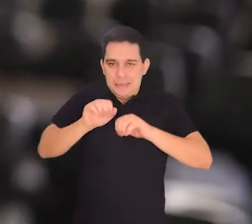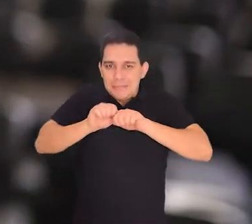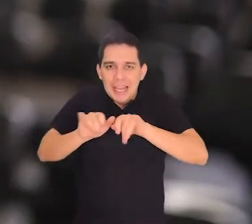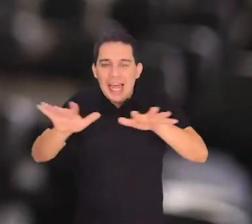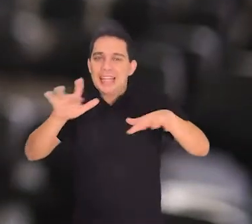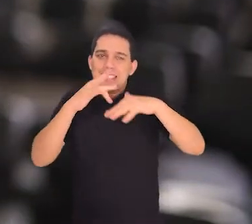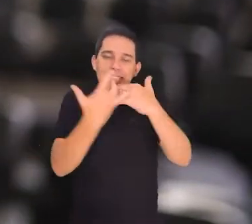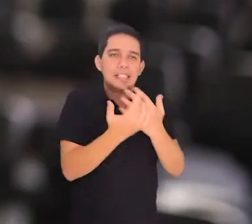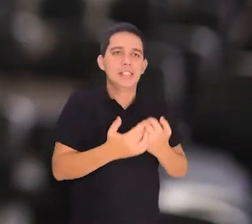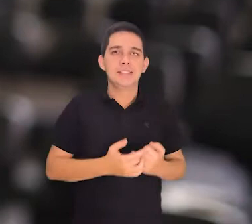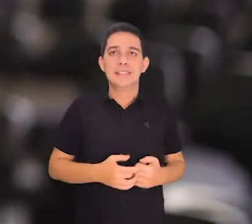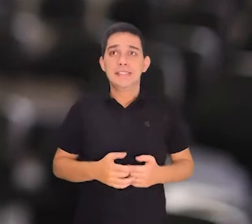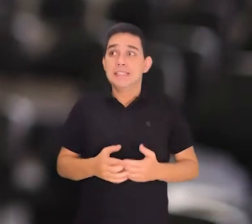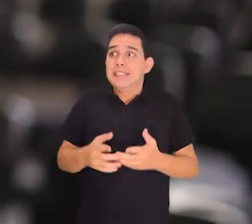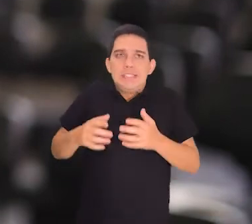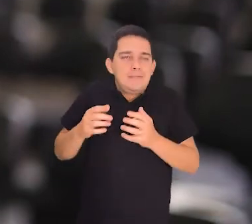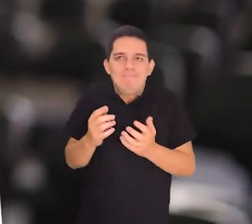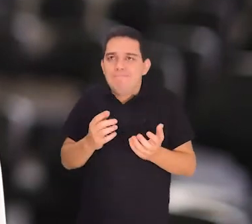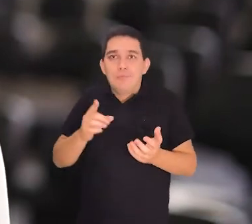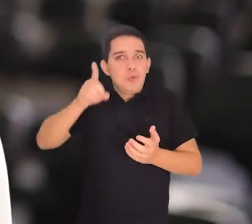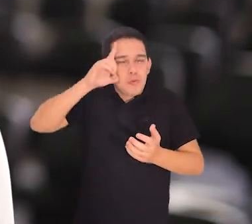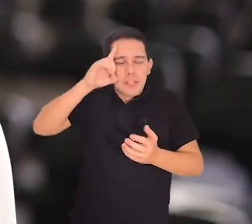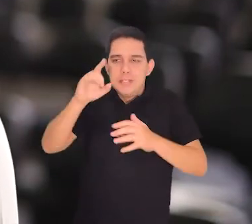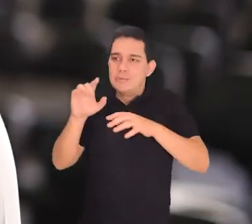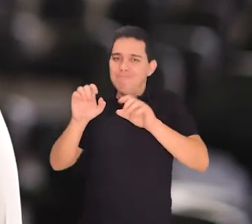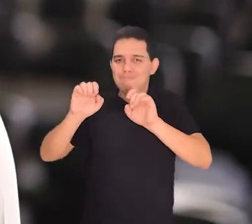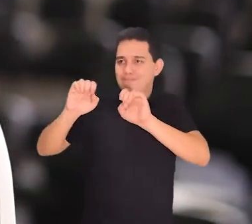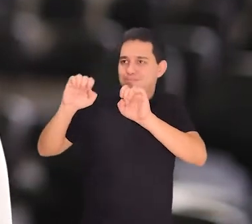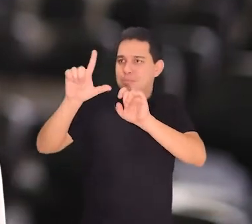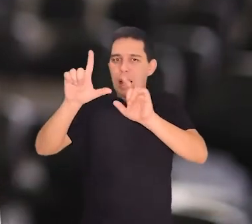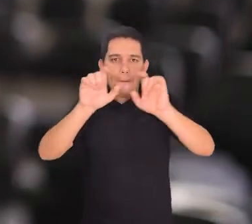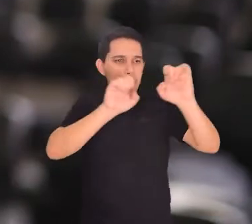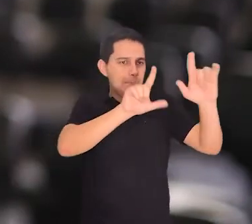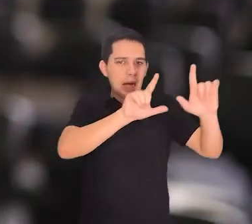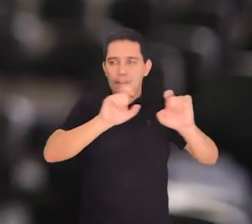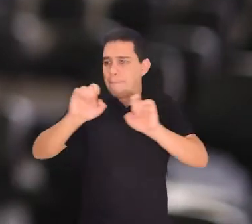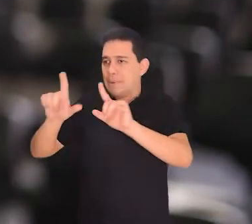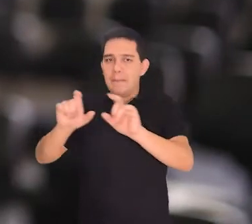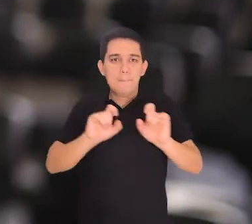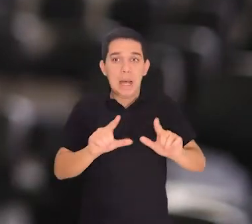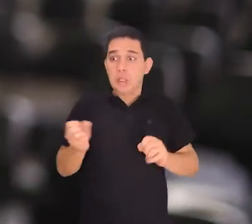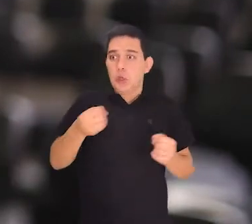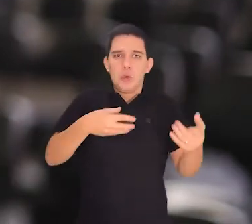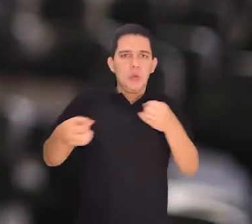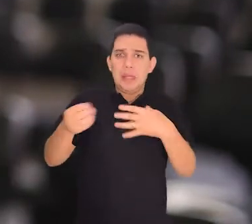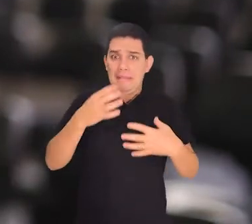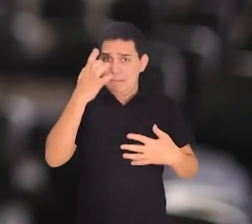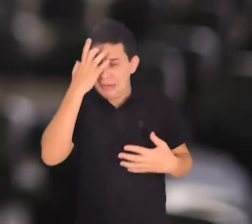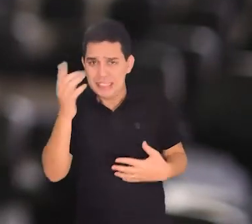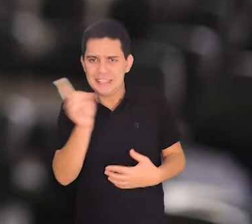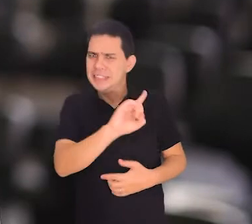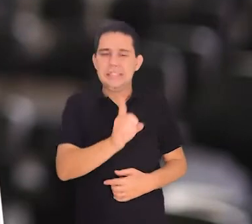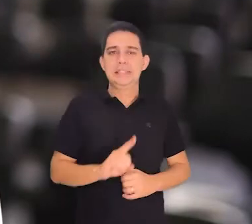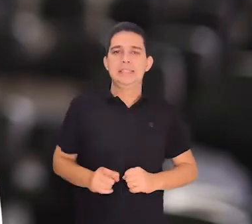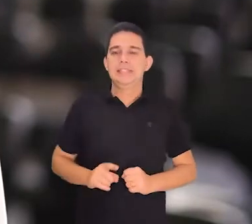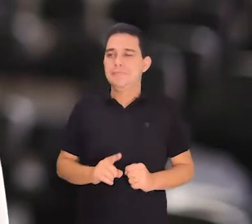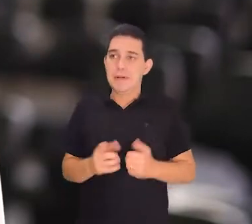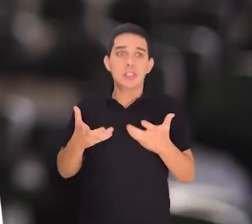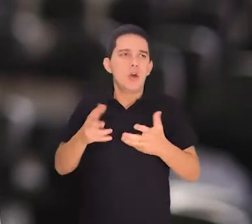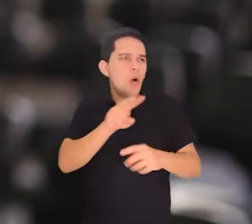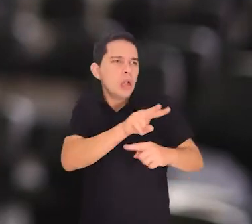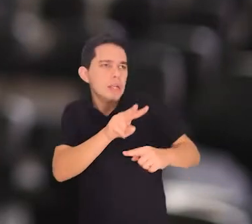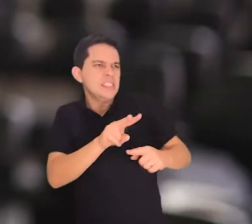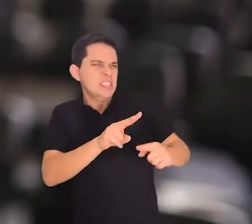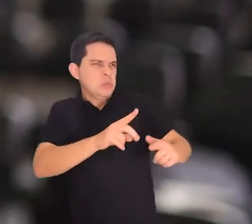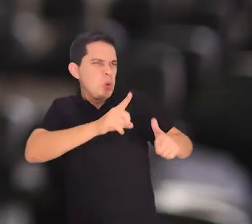Então, dioturnamente, a gente vendo as novidades, porque eu trabalho muito, Marina, com novidades, né? Então, aquilo que está gritando é o que eu coloco